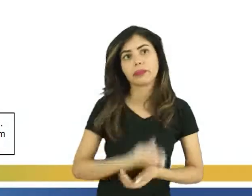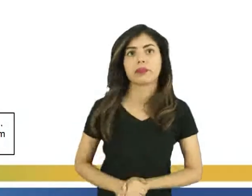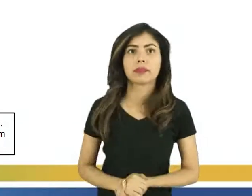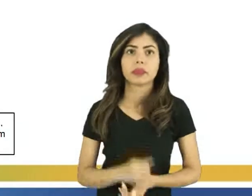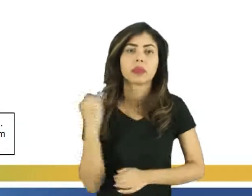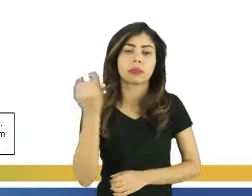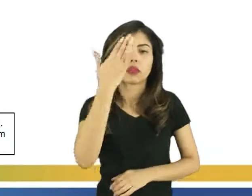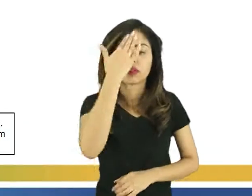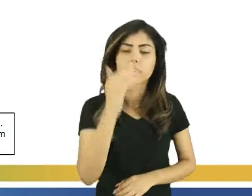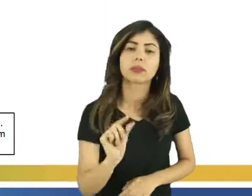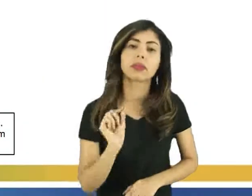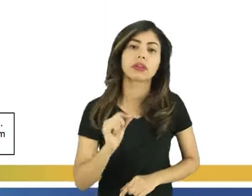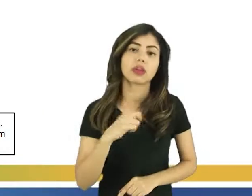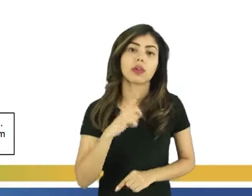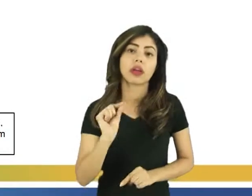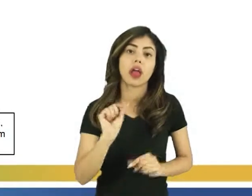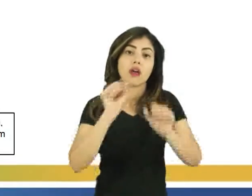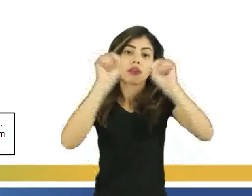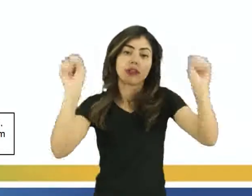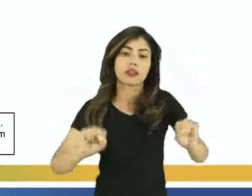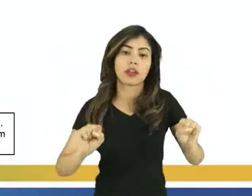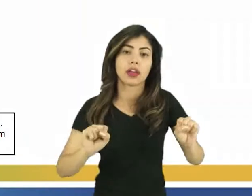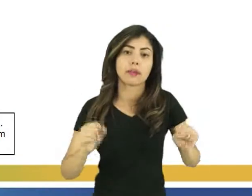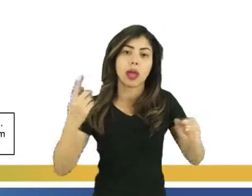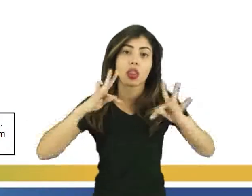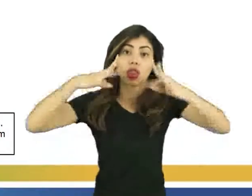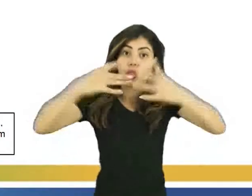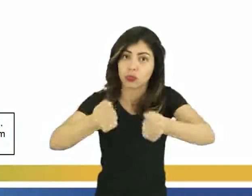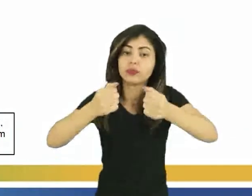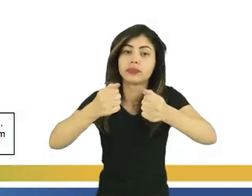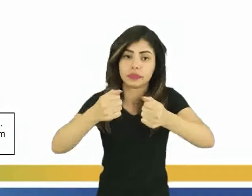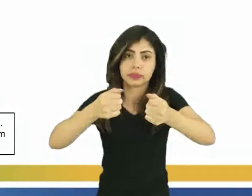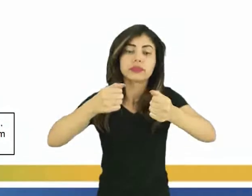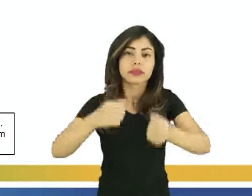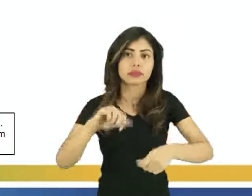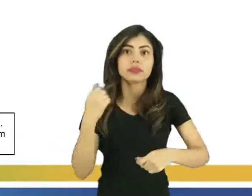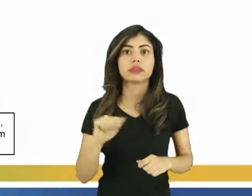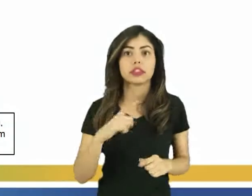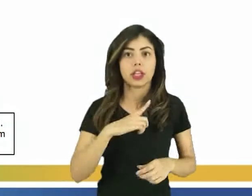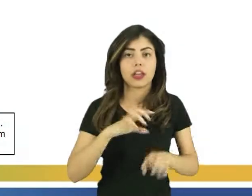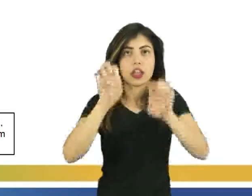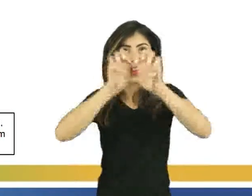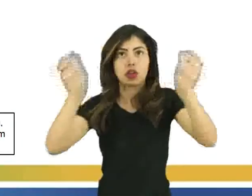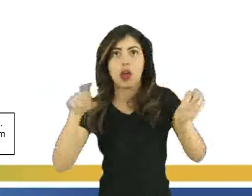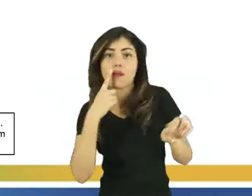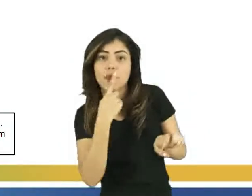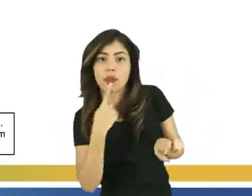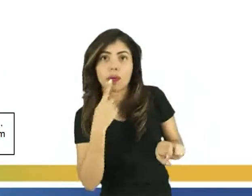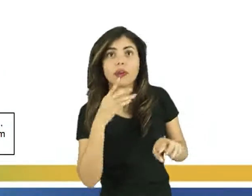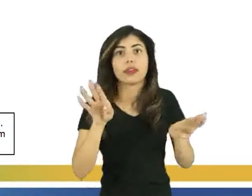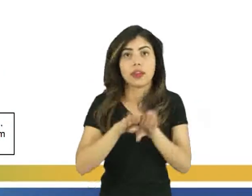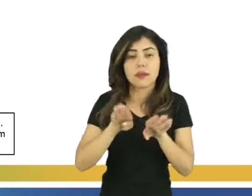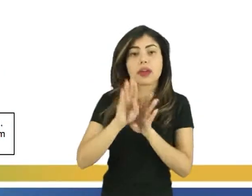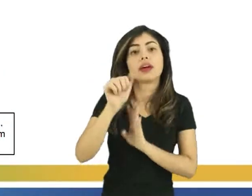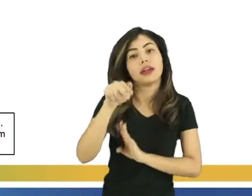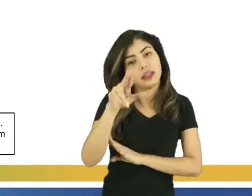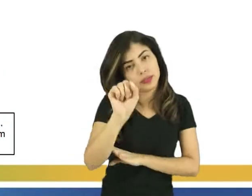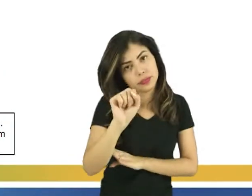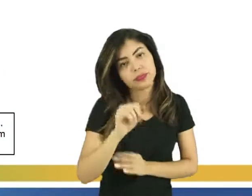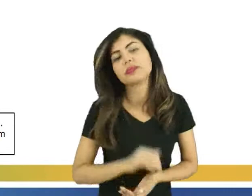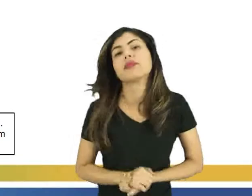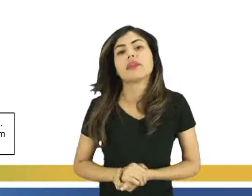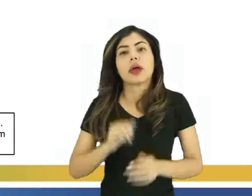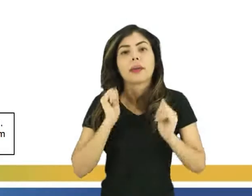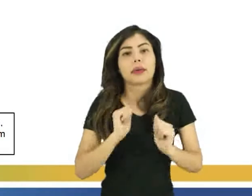É importante eu saber que eles têm um sistema digestório completo, ou seja, possuem a estrutura de boca e a estrutura do ânus, tá? Eles